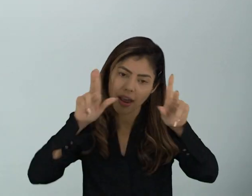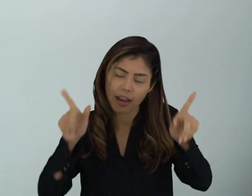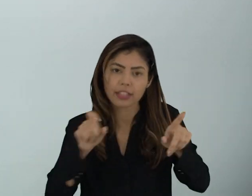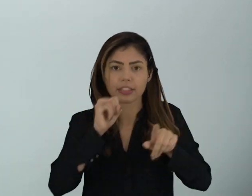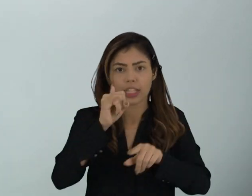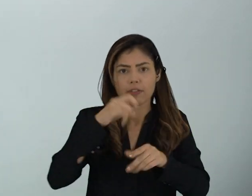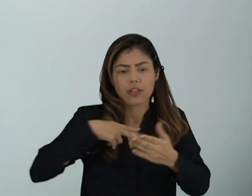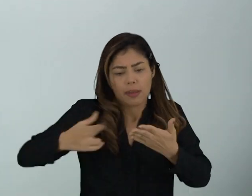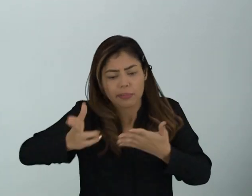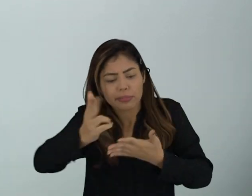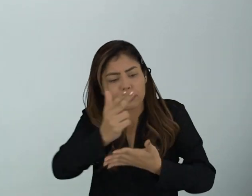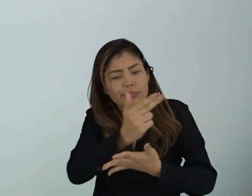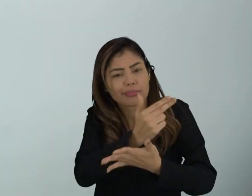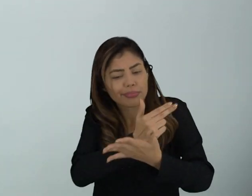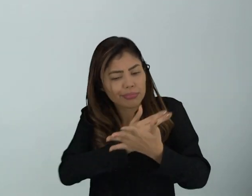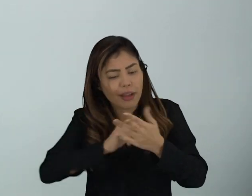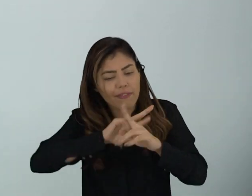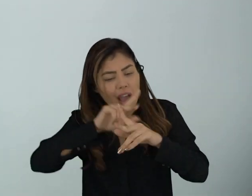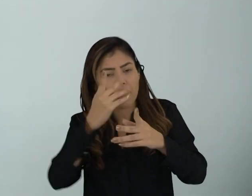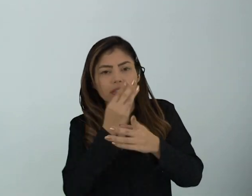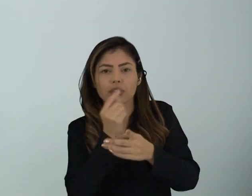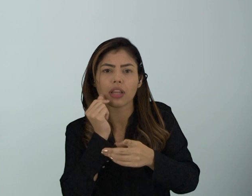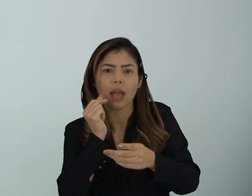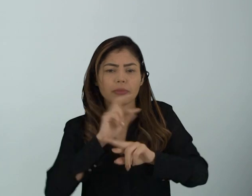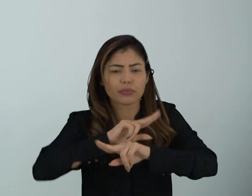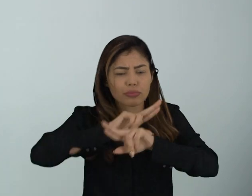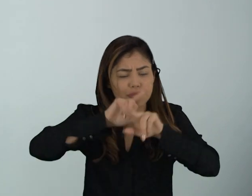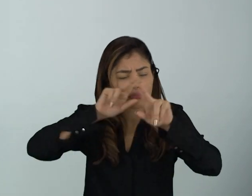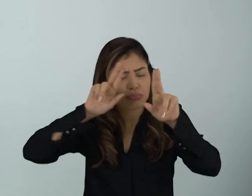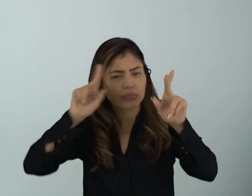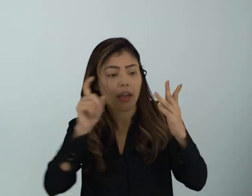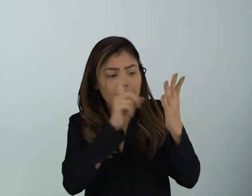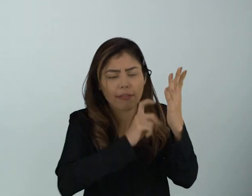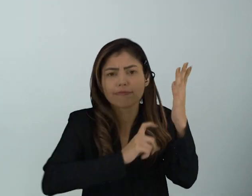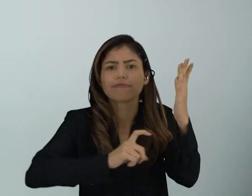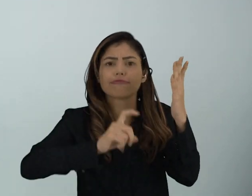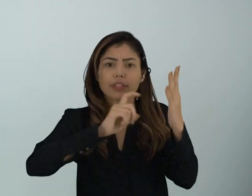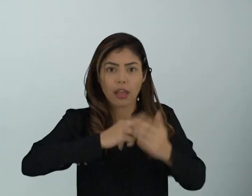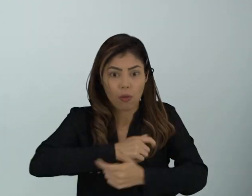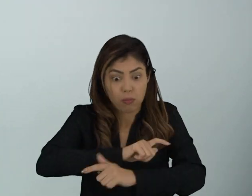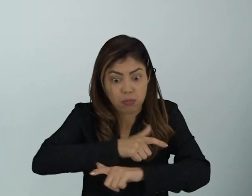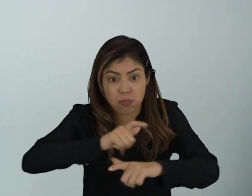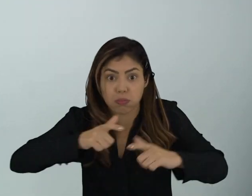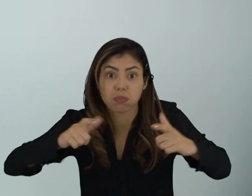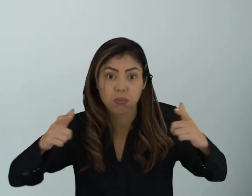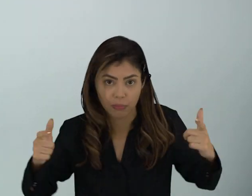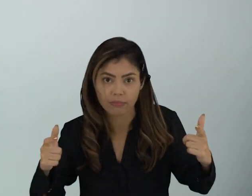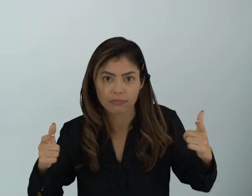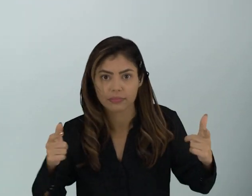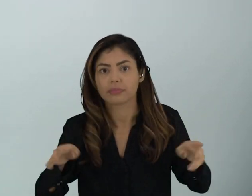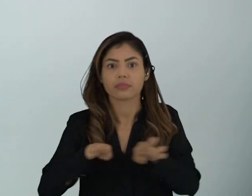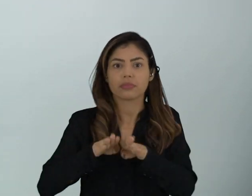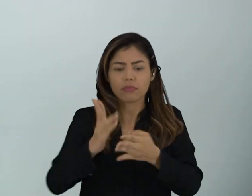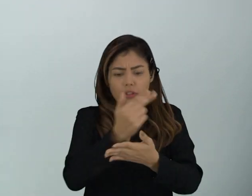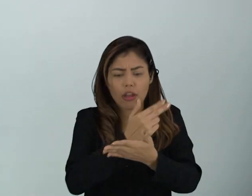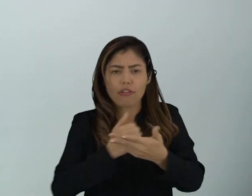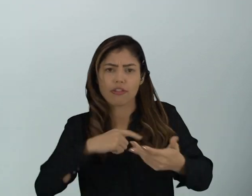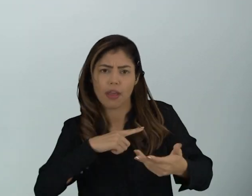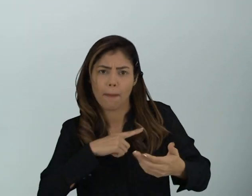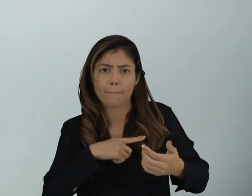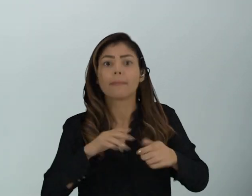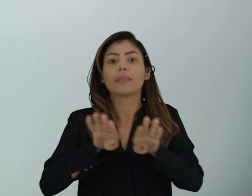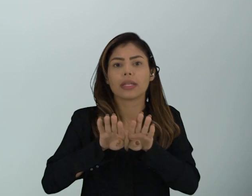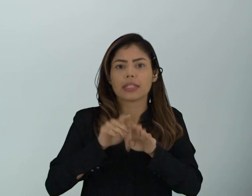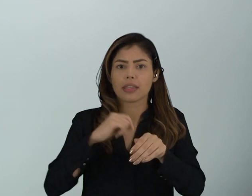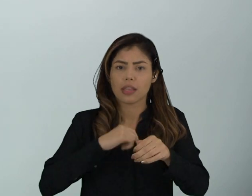você desenha com os tipos de lápis, o grafite, então o campo é vastíssimo. O artista plástico, ele precisa